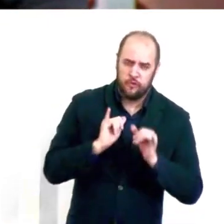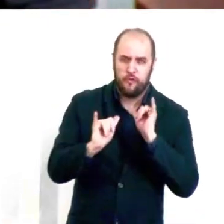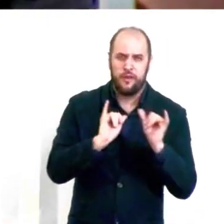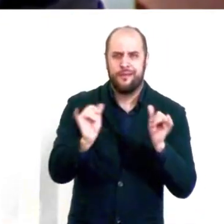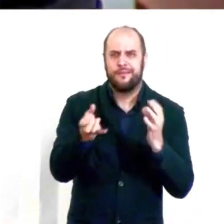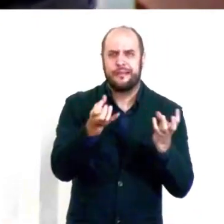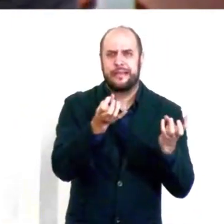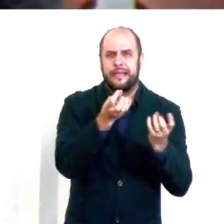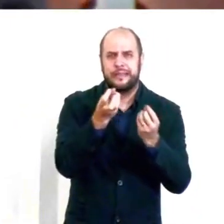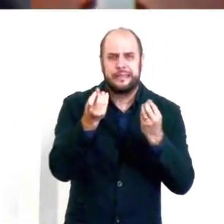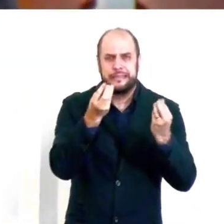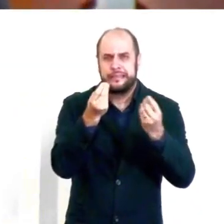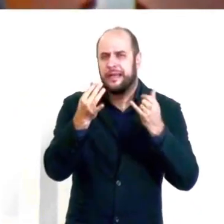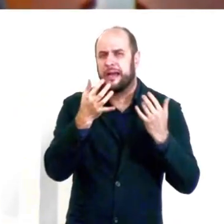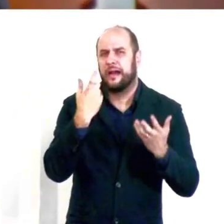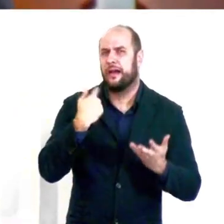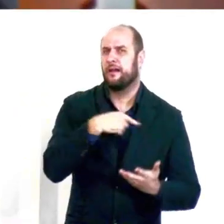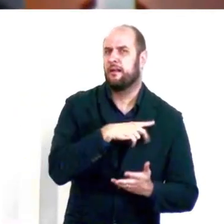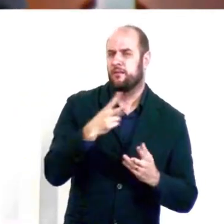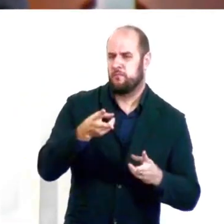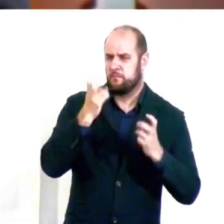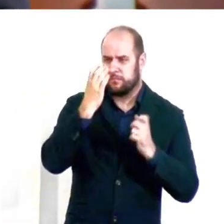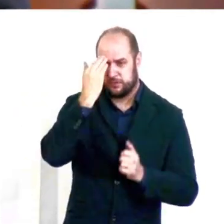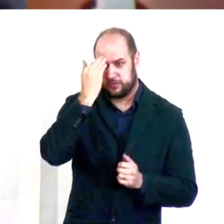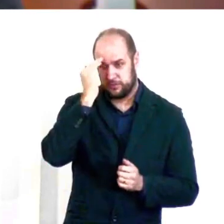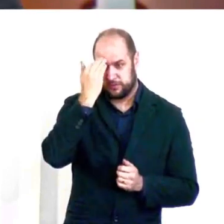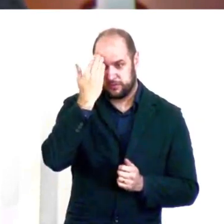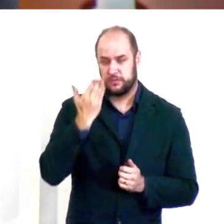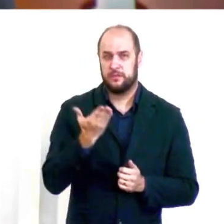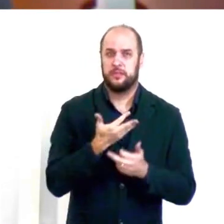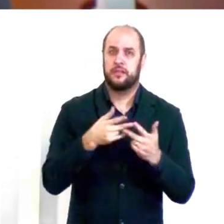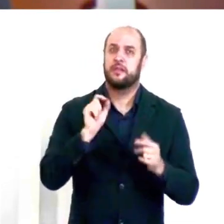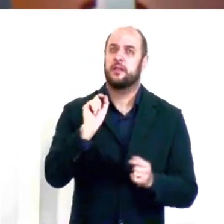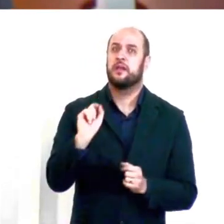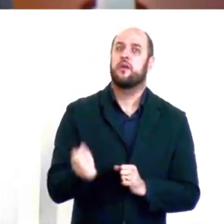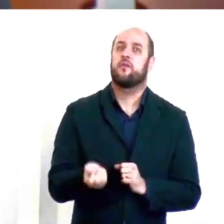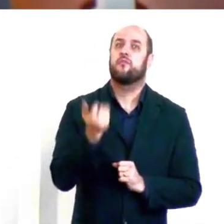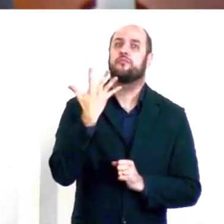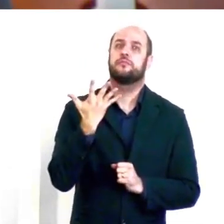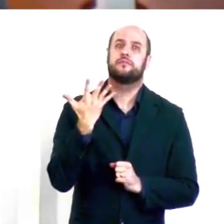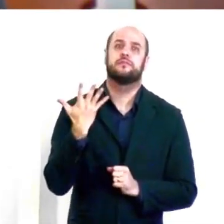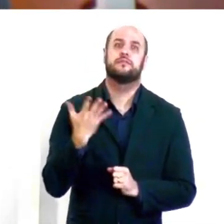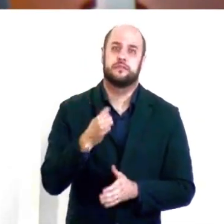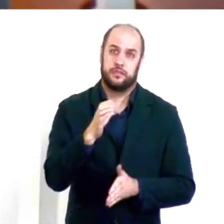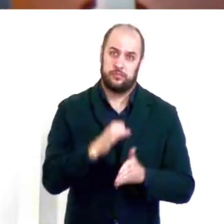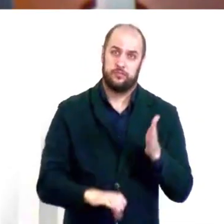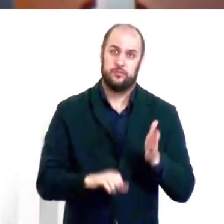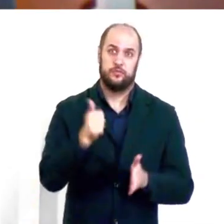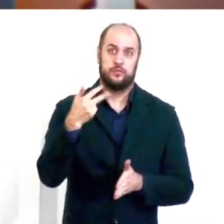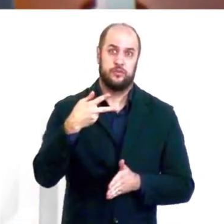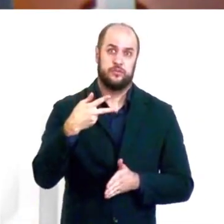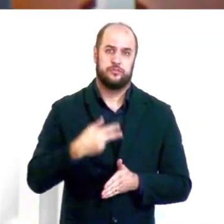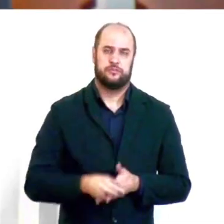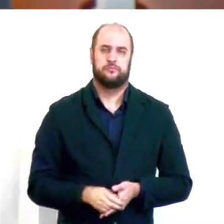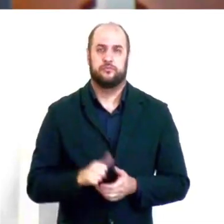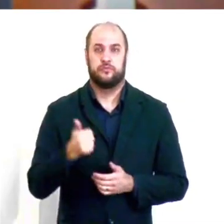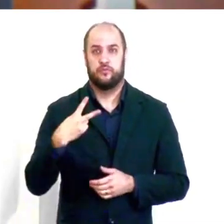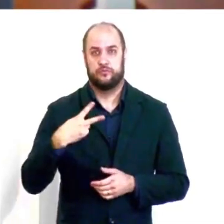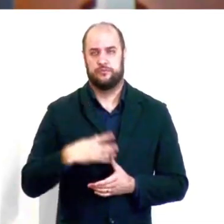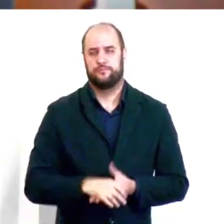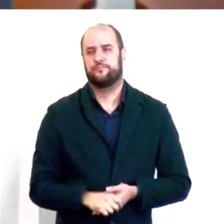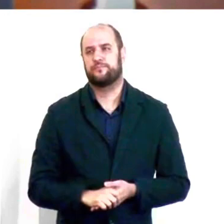que são necessários para o entendimento daquilo que vai acontecer no cenário do capítulo 12. Ele